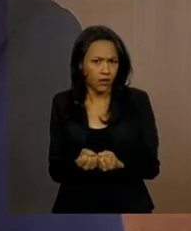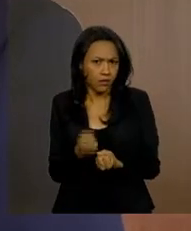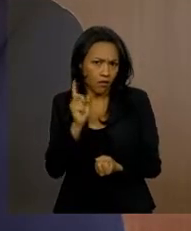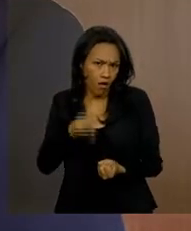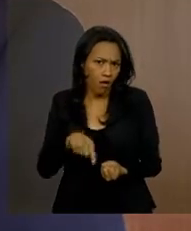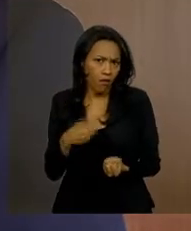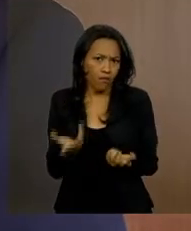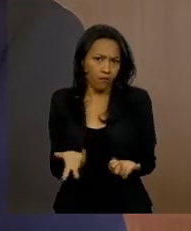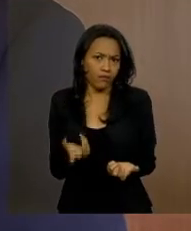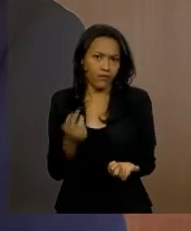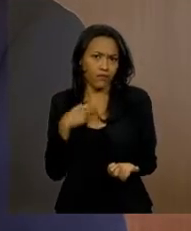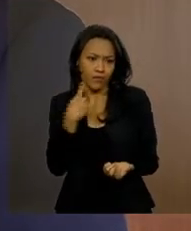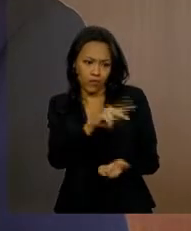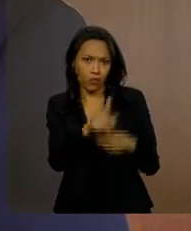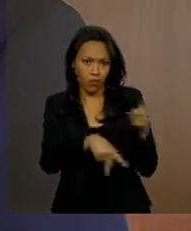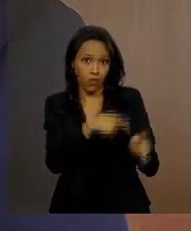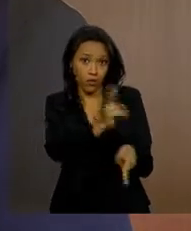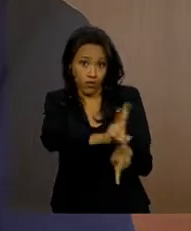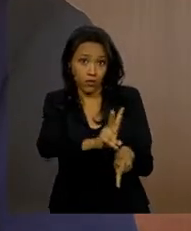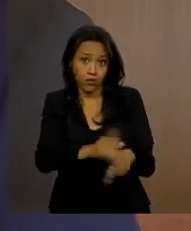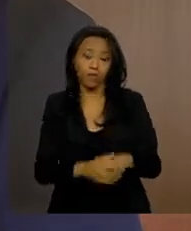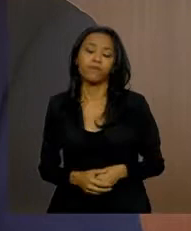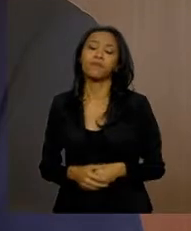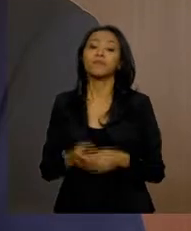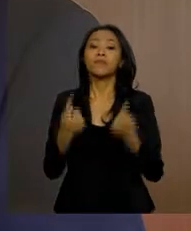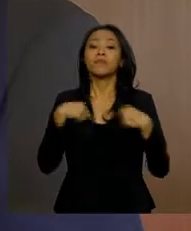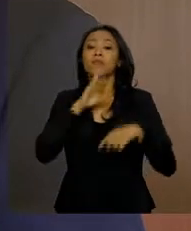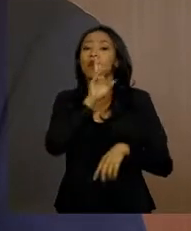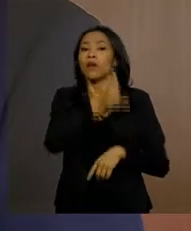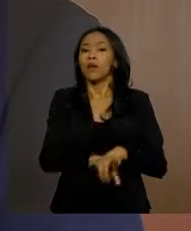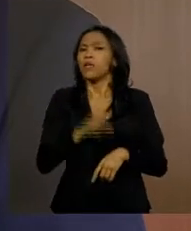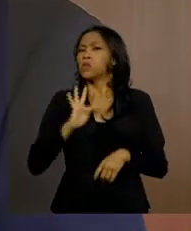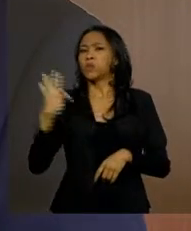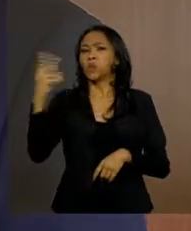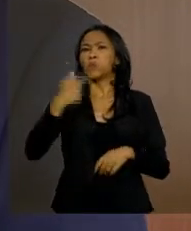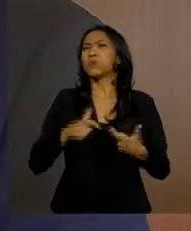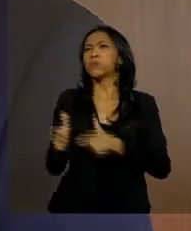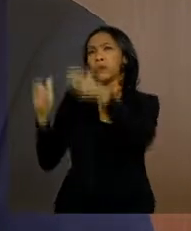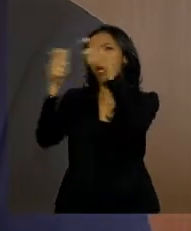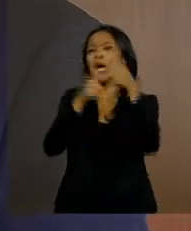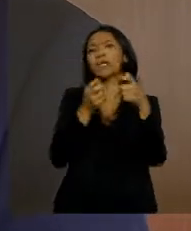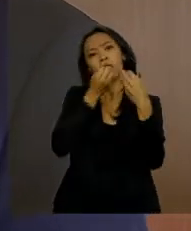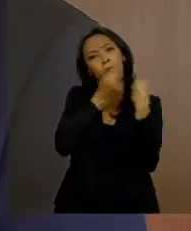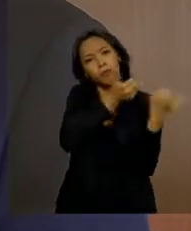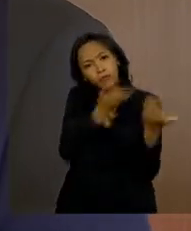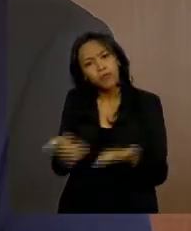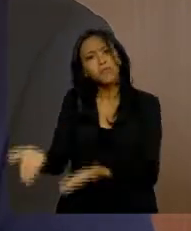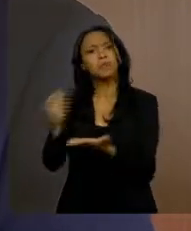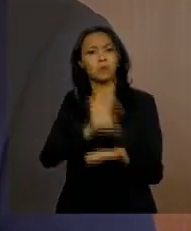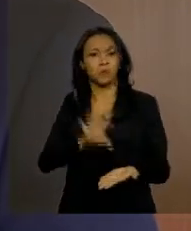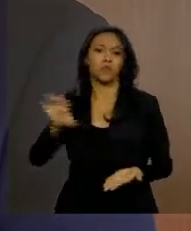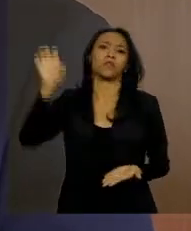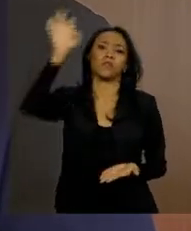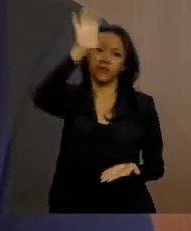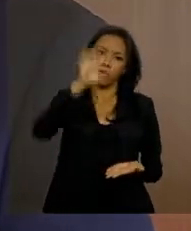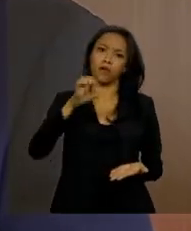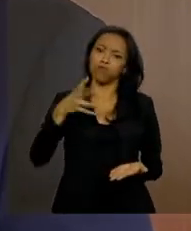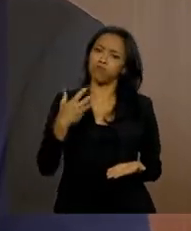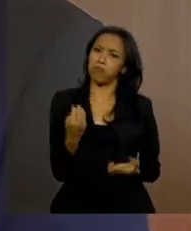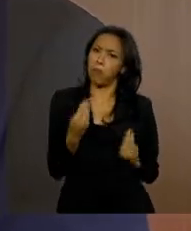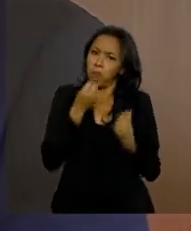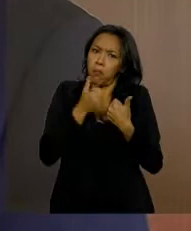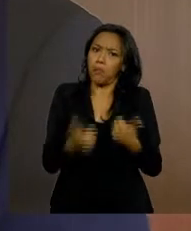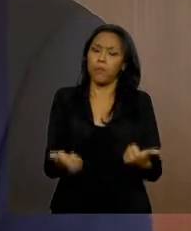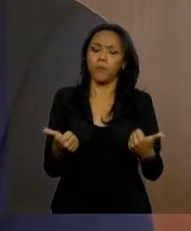mais sensíveis à situação dos venezuelanos em todos os lugares a receptividade os venezuelanos têm sido muito boa nós agora a